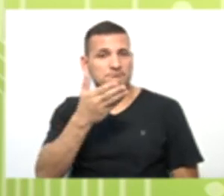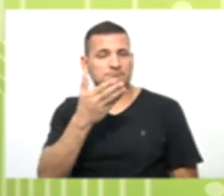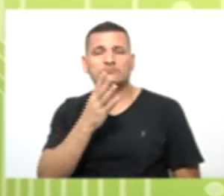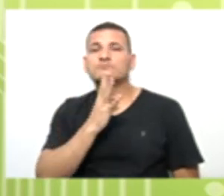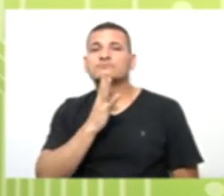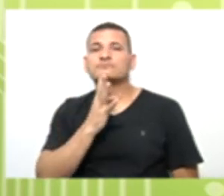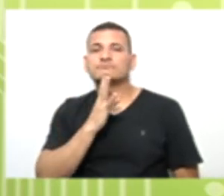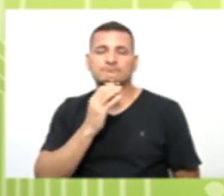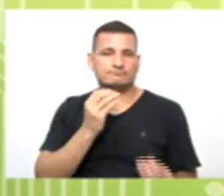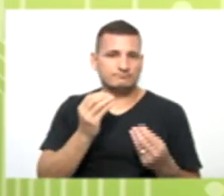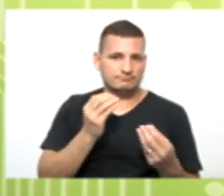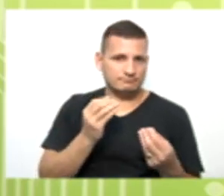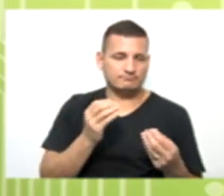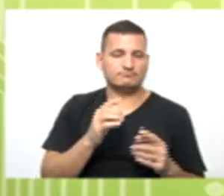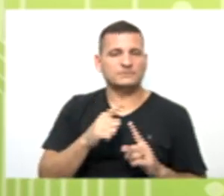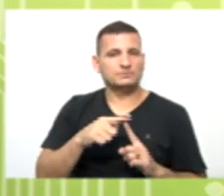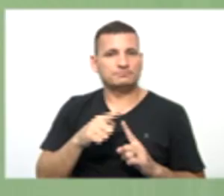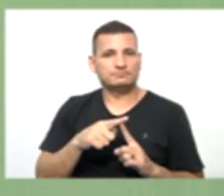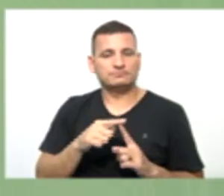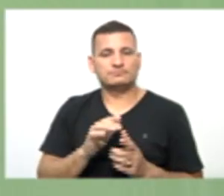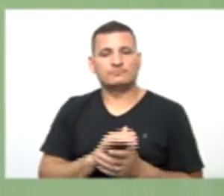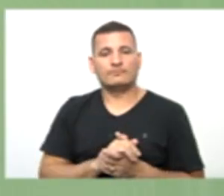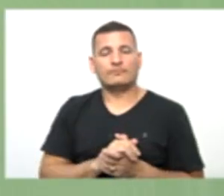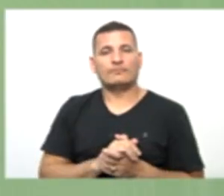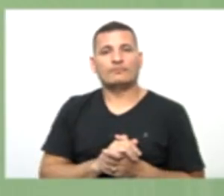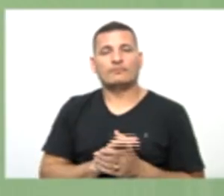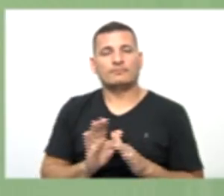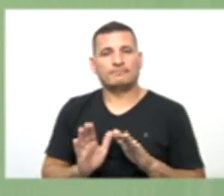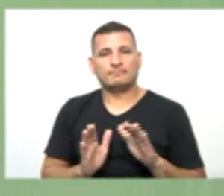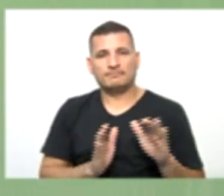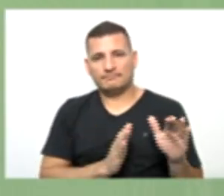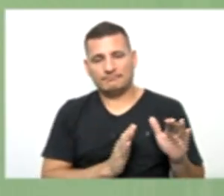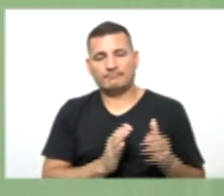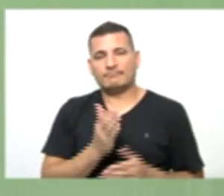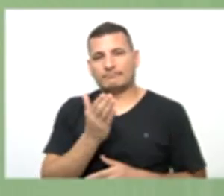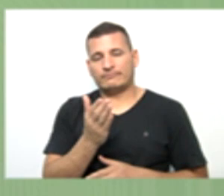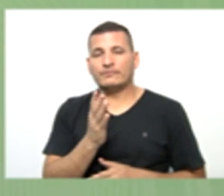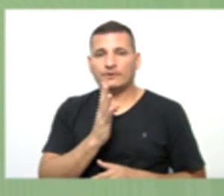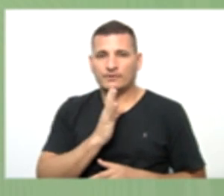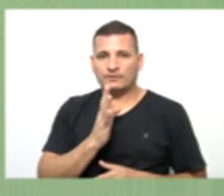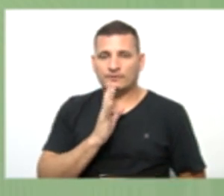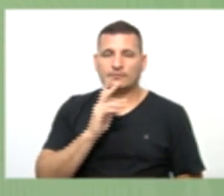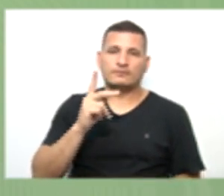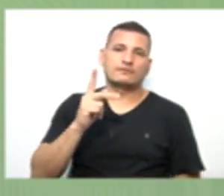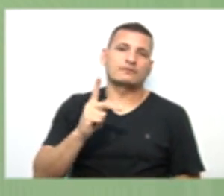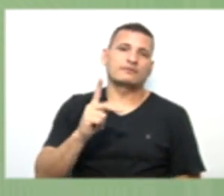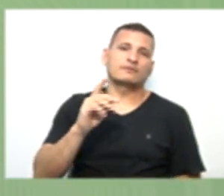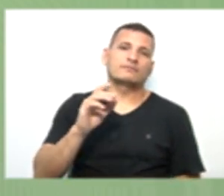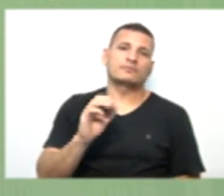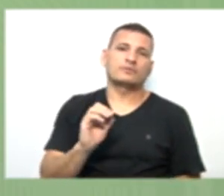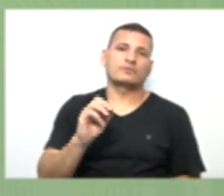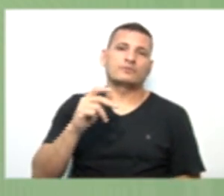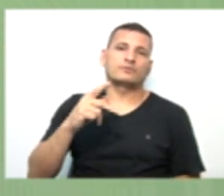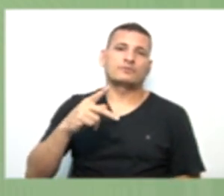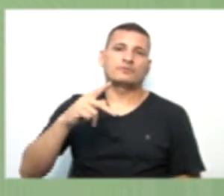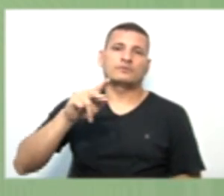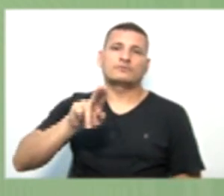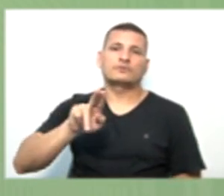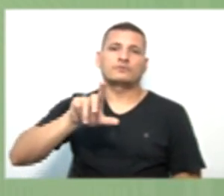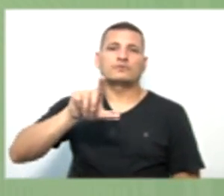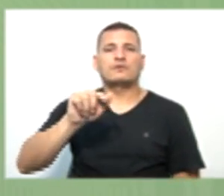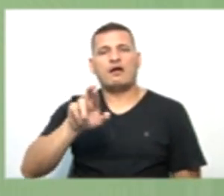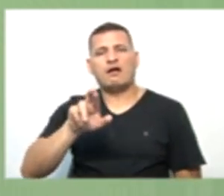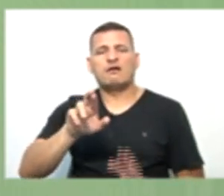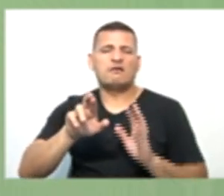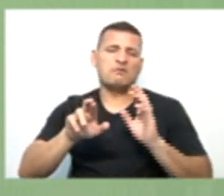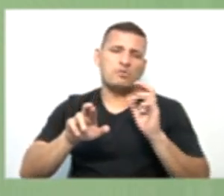conhecimento. Seguindo, então, outro tipo de conhecimento é o popular, ou senso comum, ou da experiência, né?